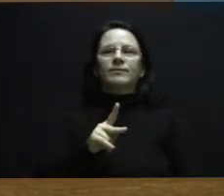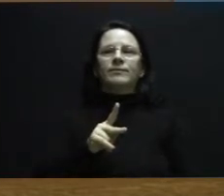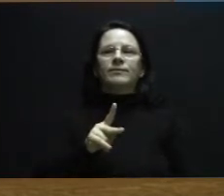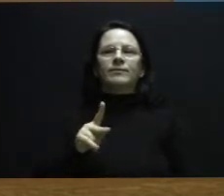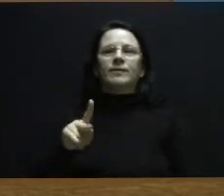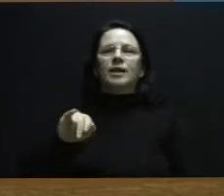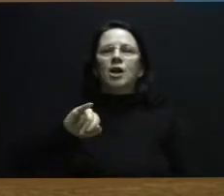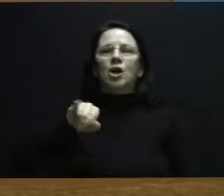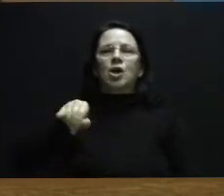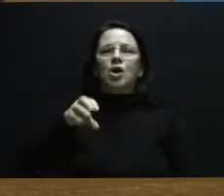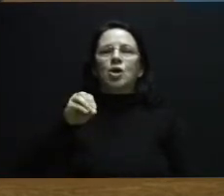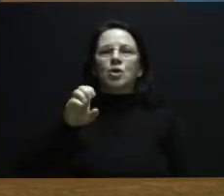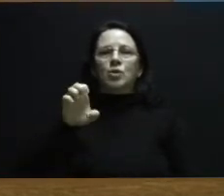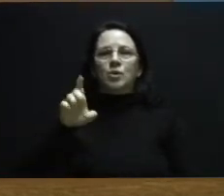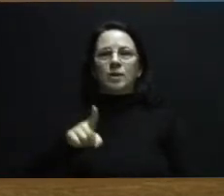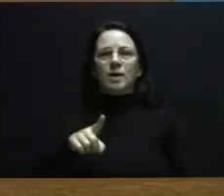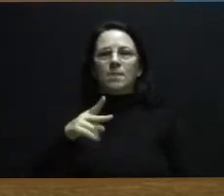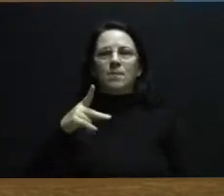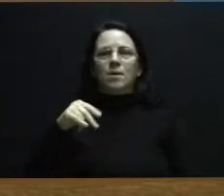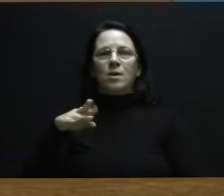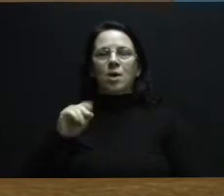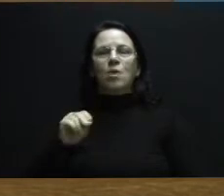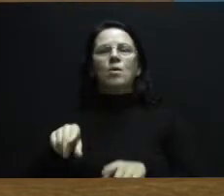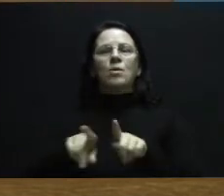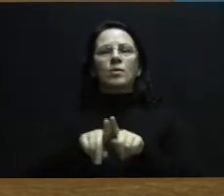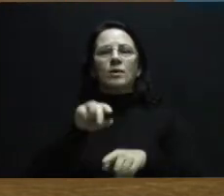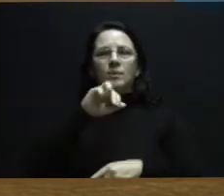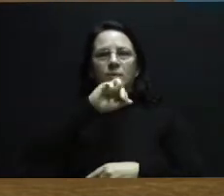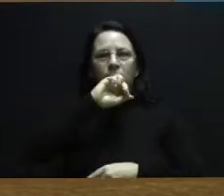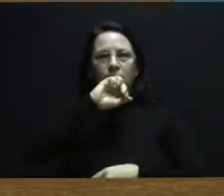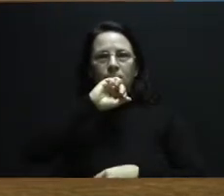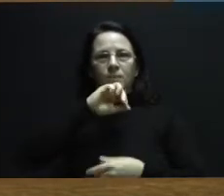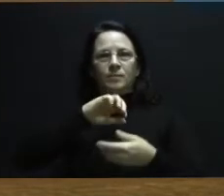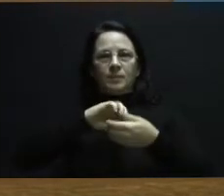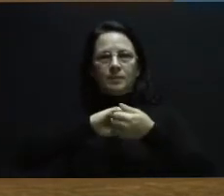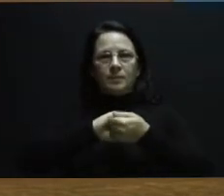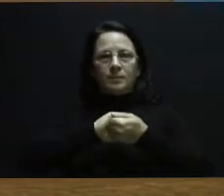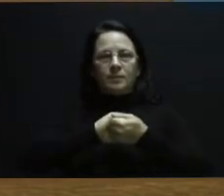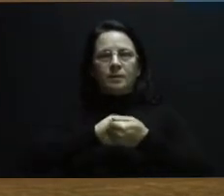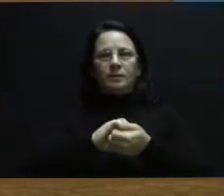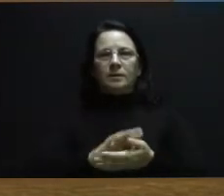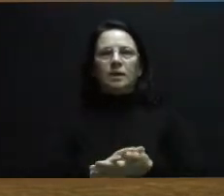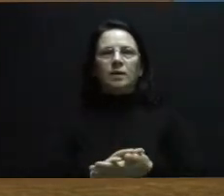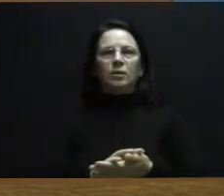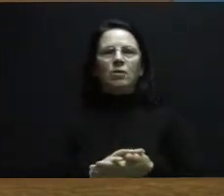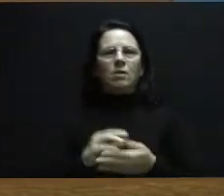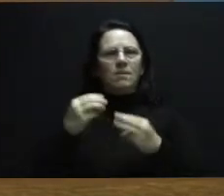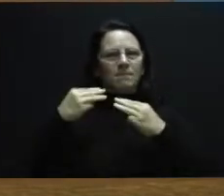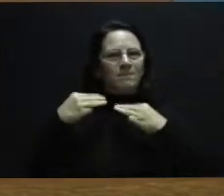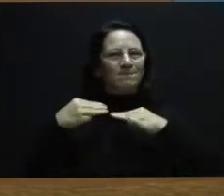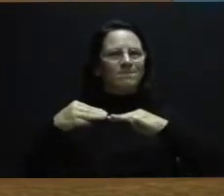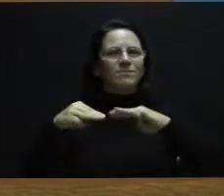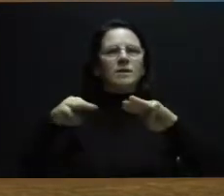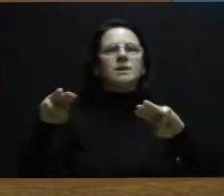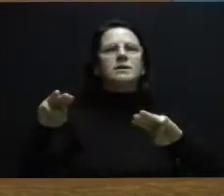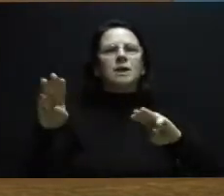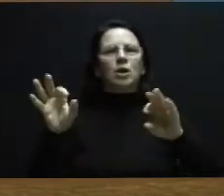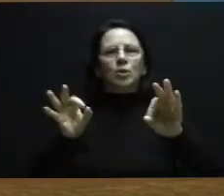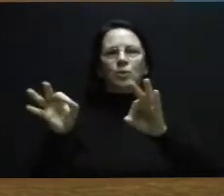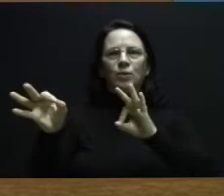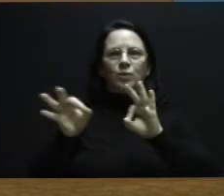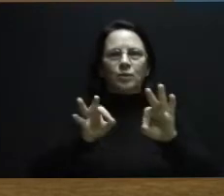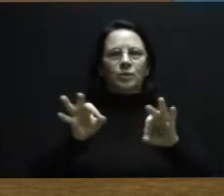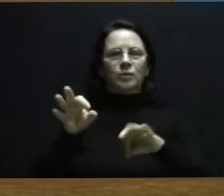José Paulo e o nosso querido bispo diocesano, né, que realmente tem uma missão muito grande em coordenar, ser bispo